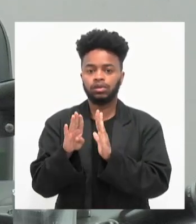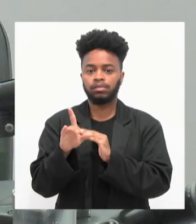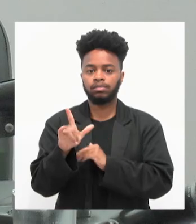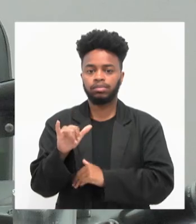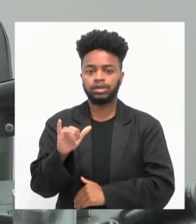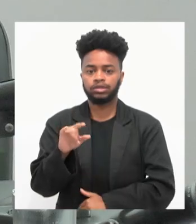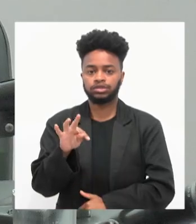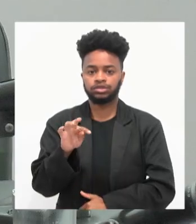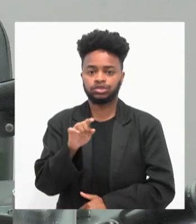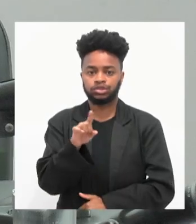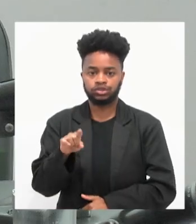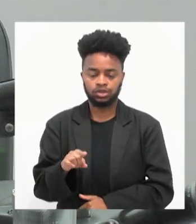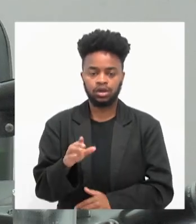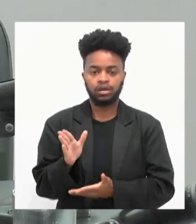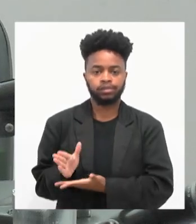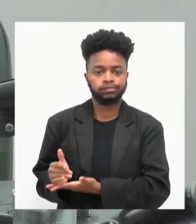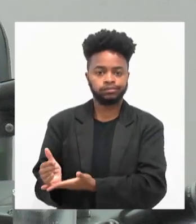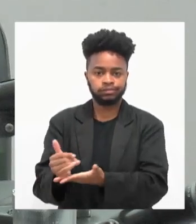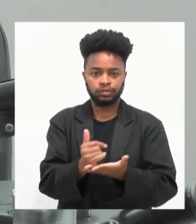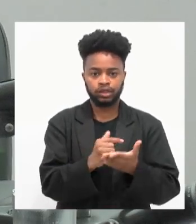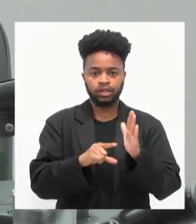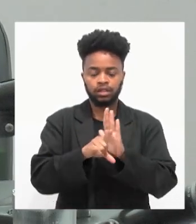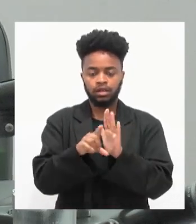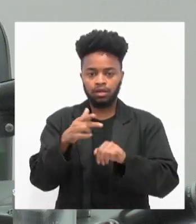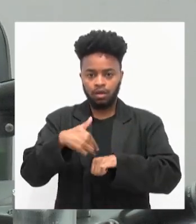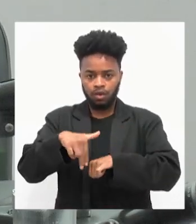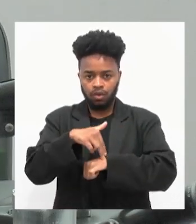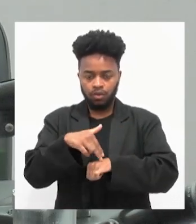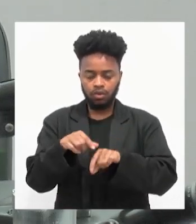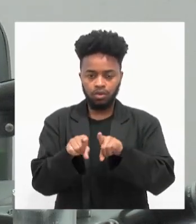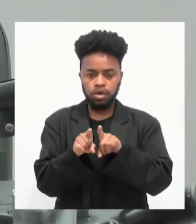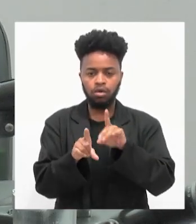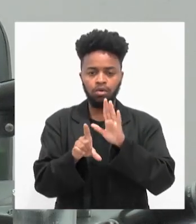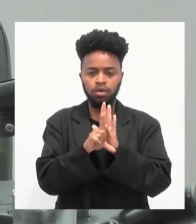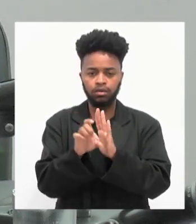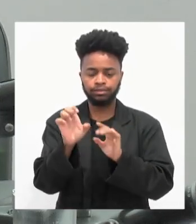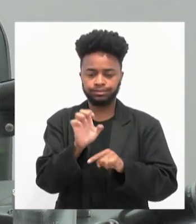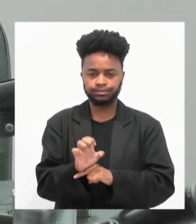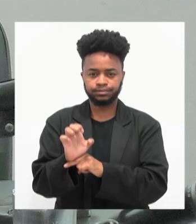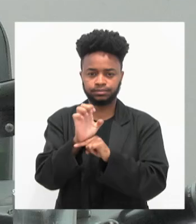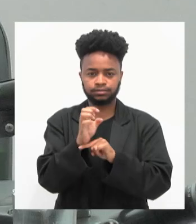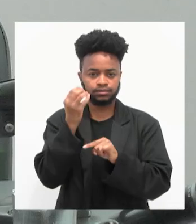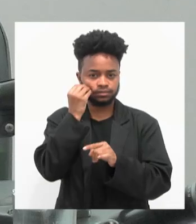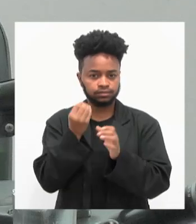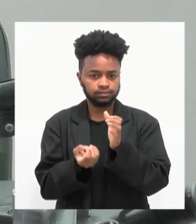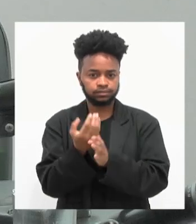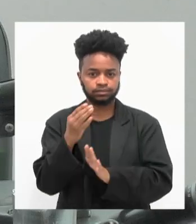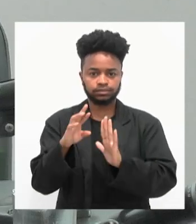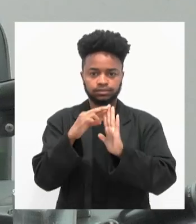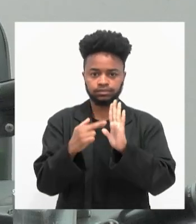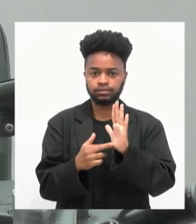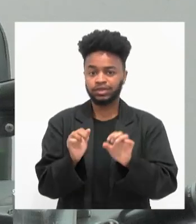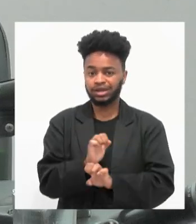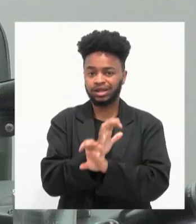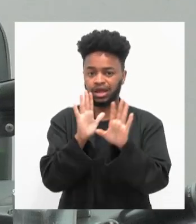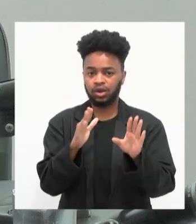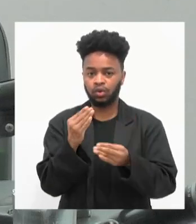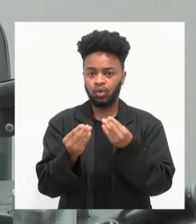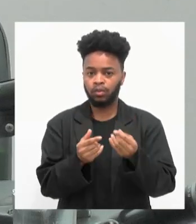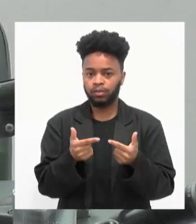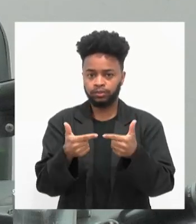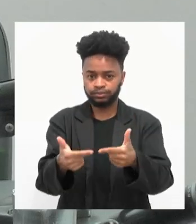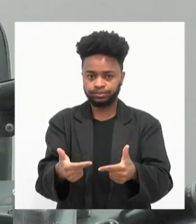grande compilado da legislação nacional, da legislação estadual, para que a gente possa criar regras claras, não só nas operações na